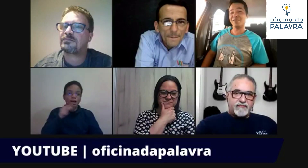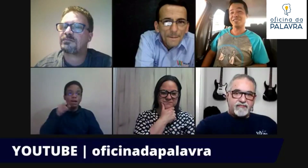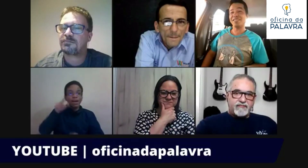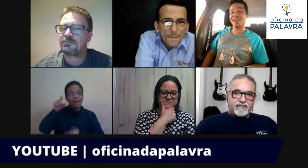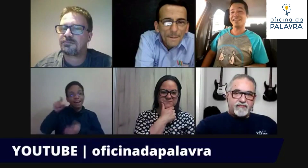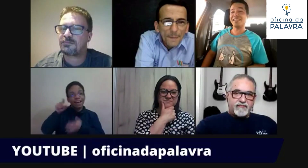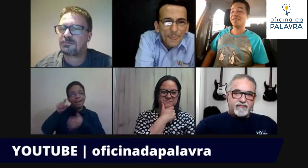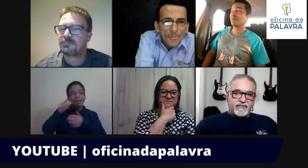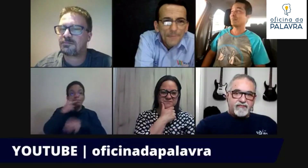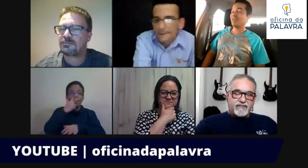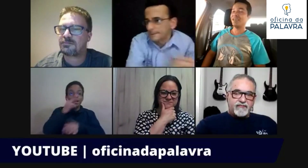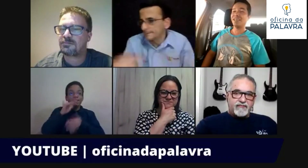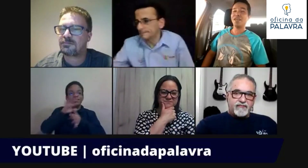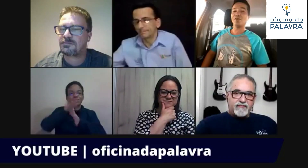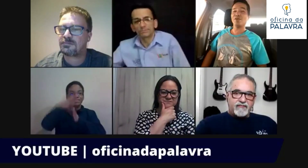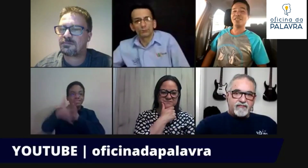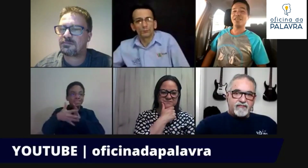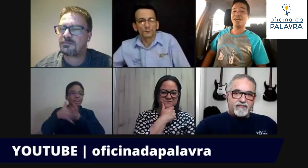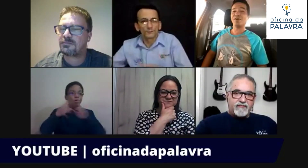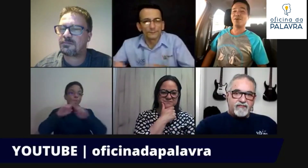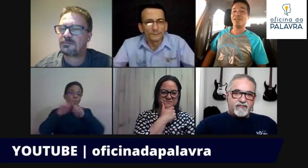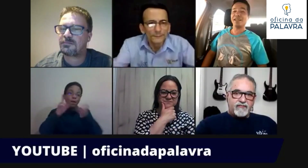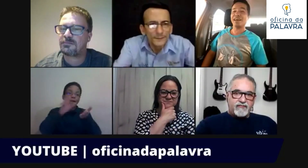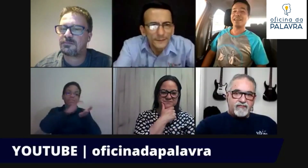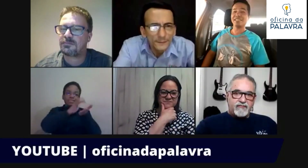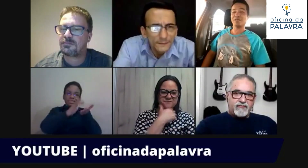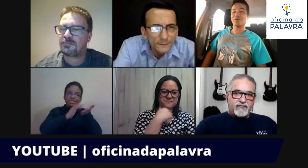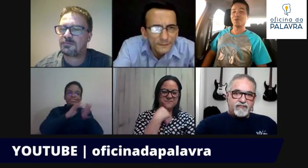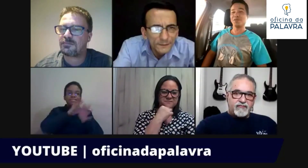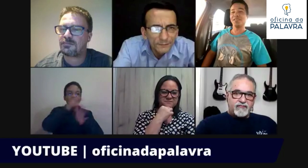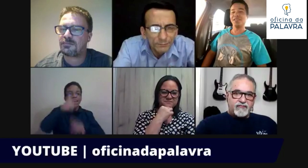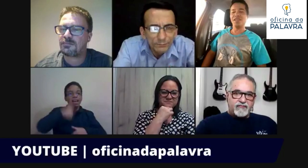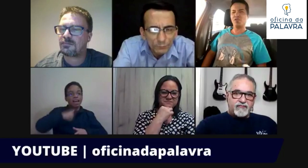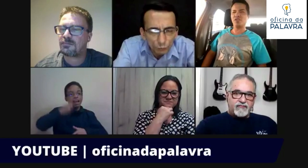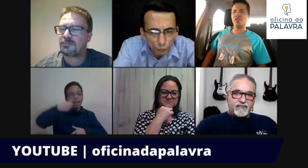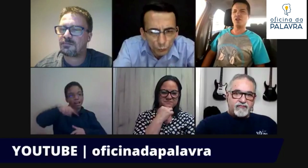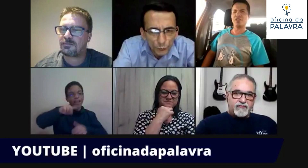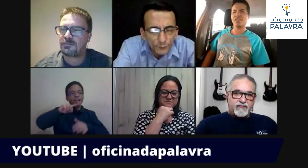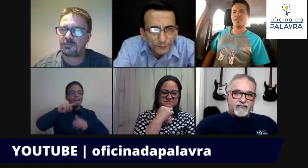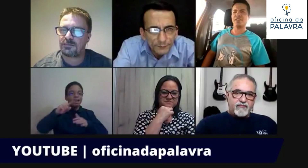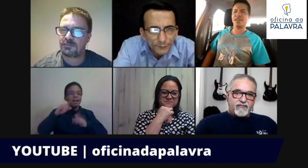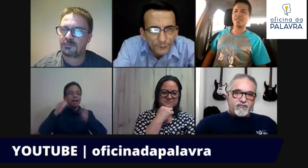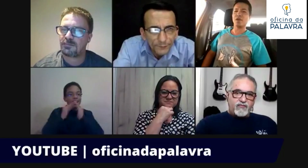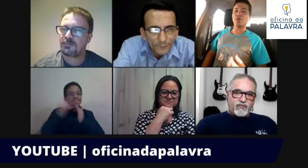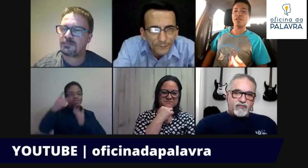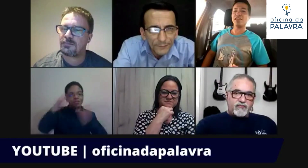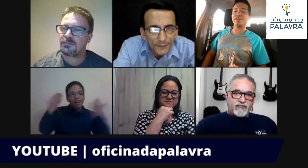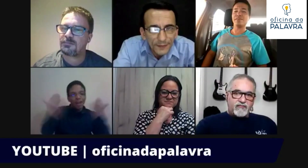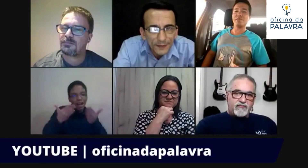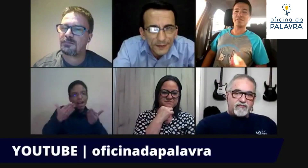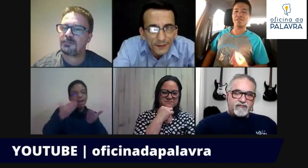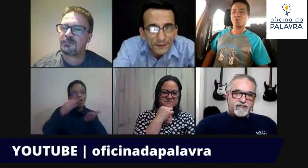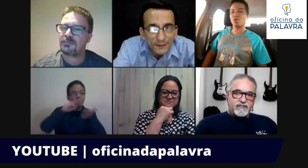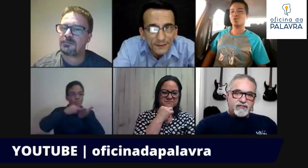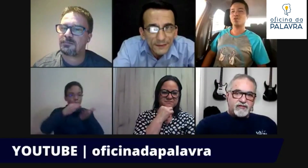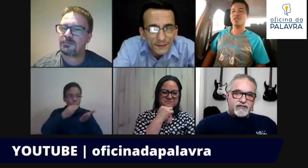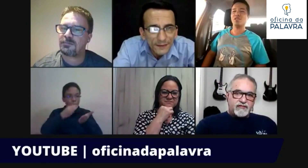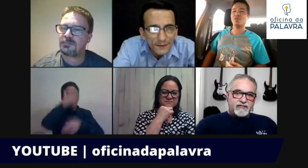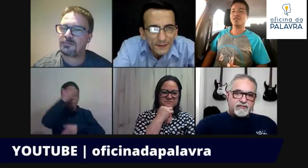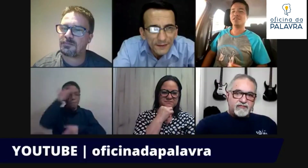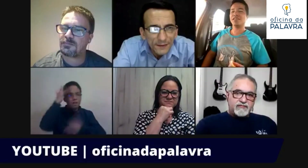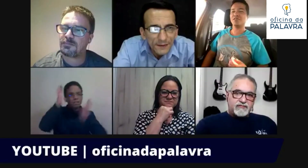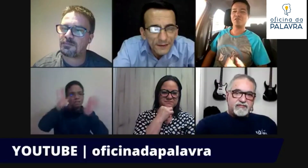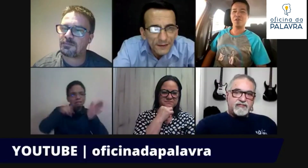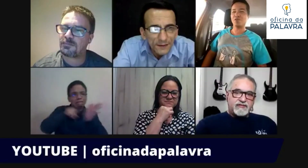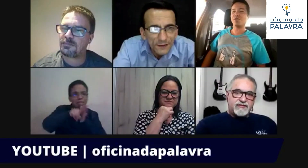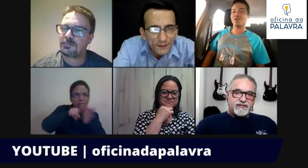sinais, então tinha ali, eu e agora casa sua. Aí eu falei, nossa, será que alguém já pesquisou sobre